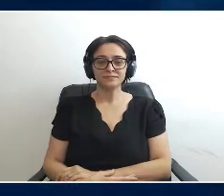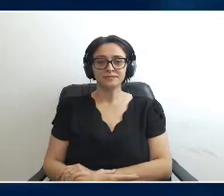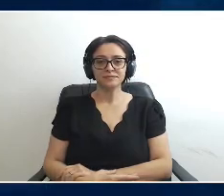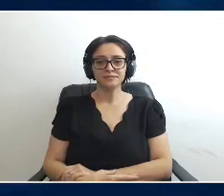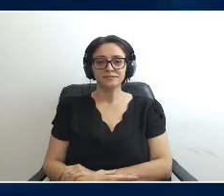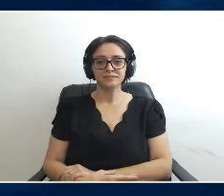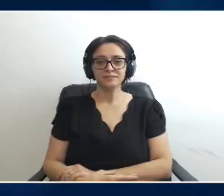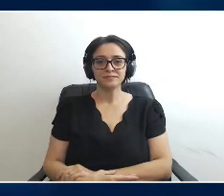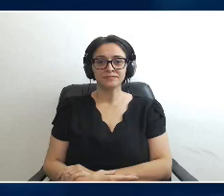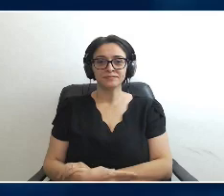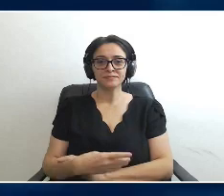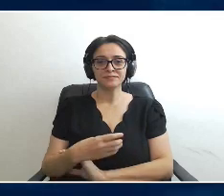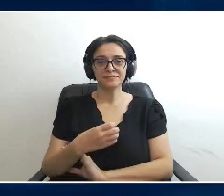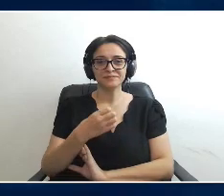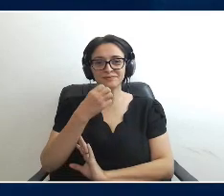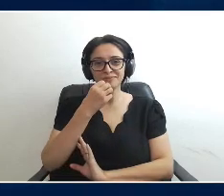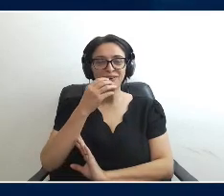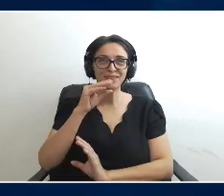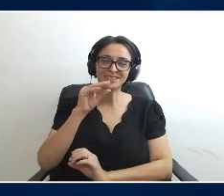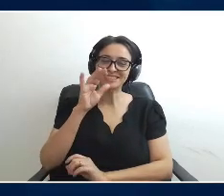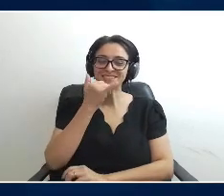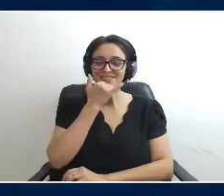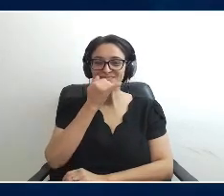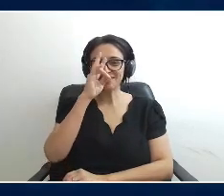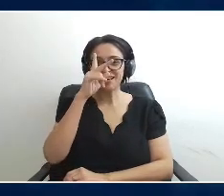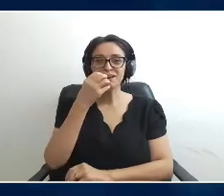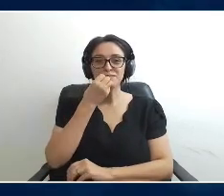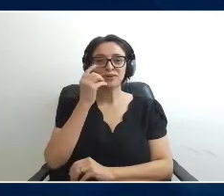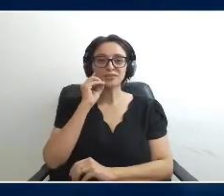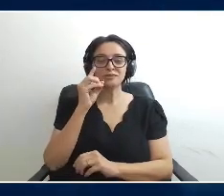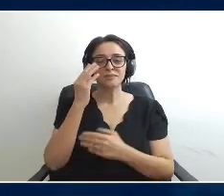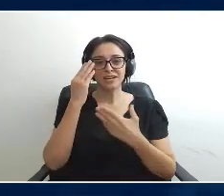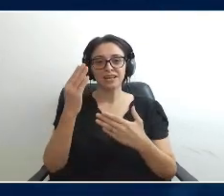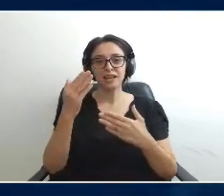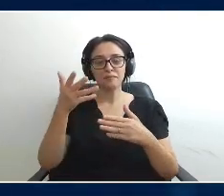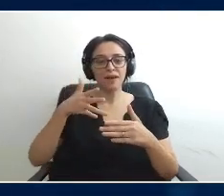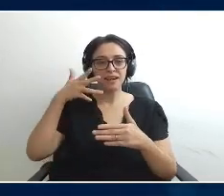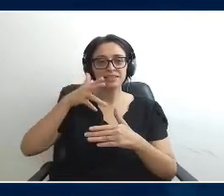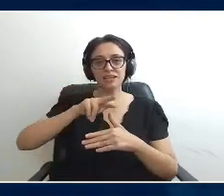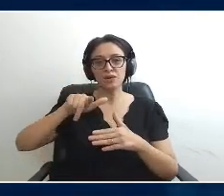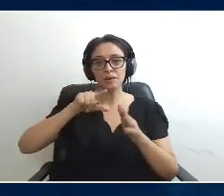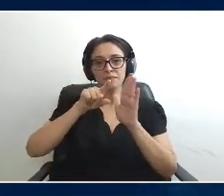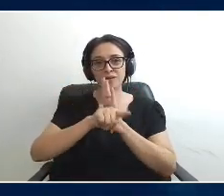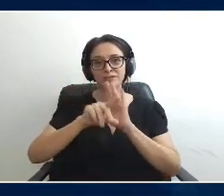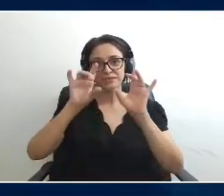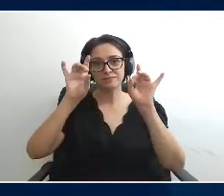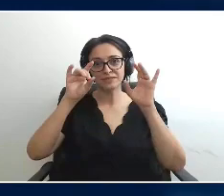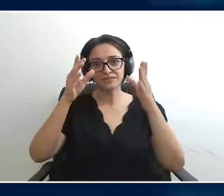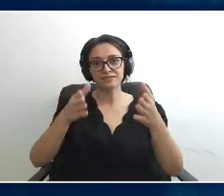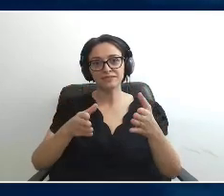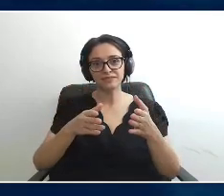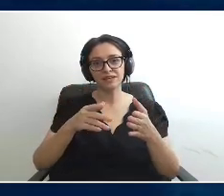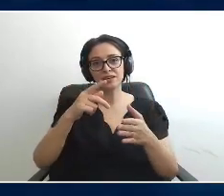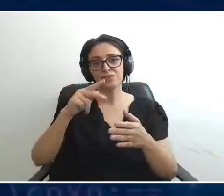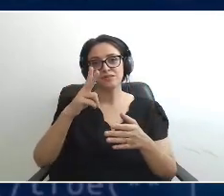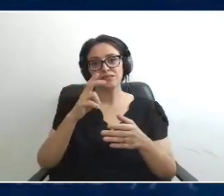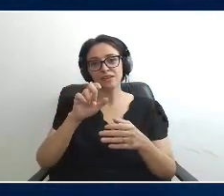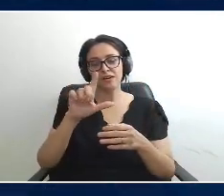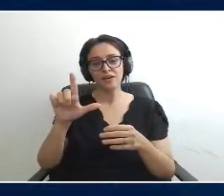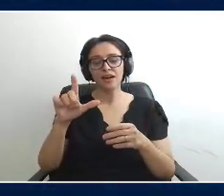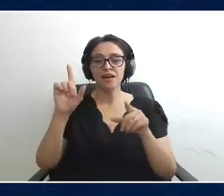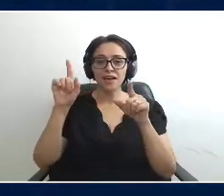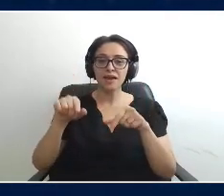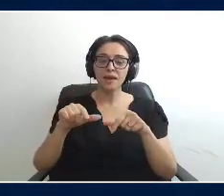Eu ia falar boa noite. Bom dia, Léo. Obrigado pela palestra. Não é uma pergunta em específica do PHP FEL, é